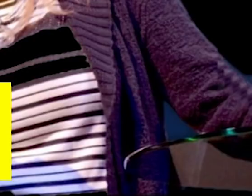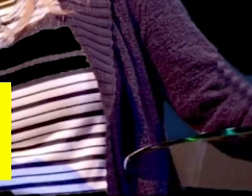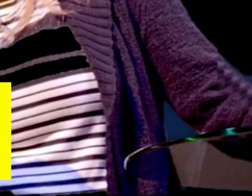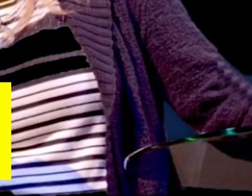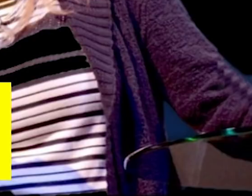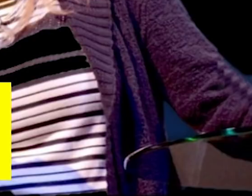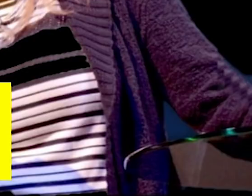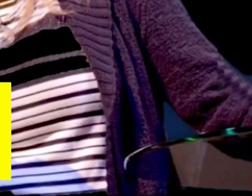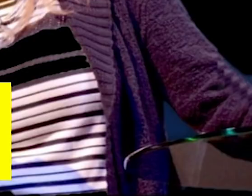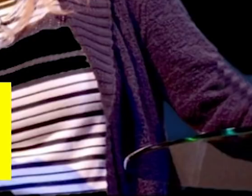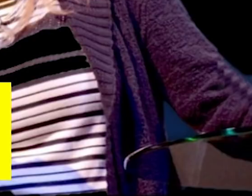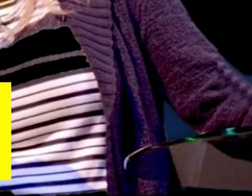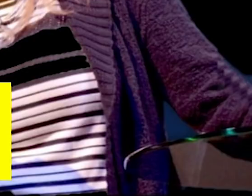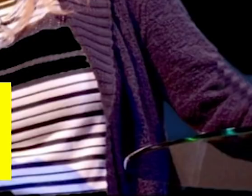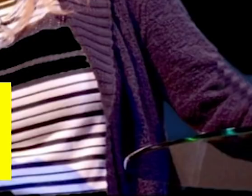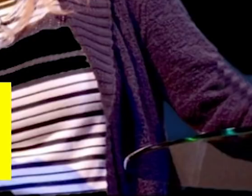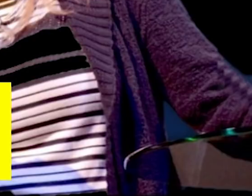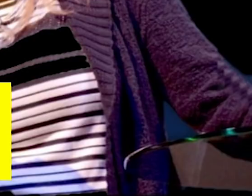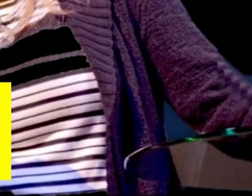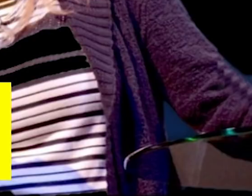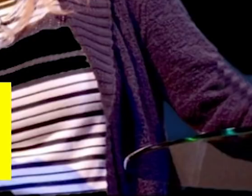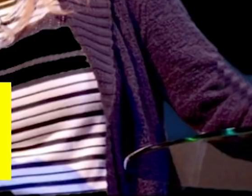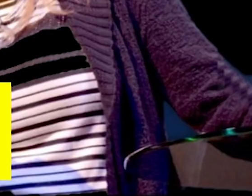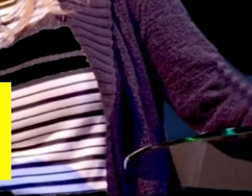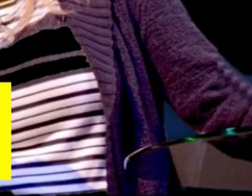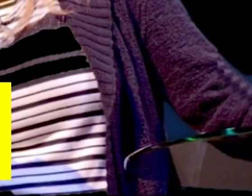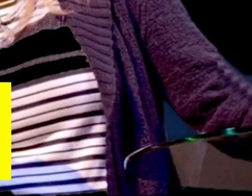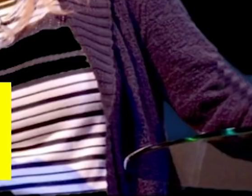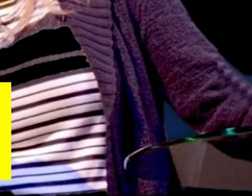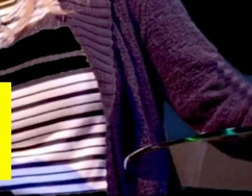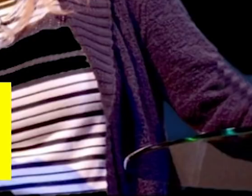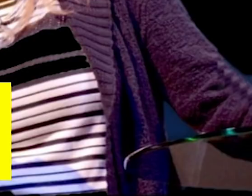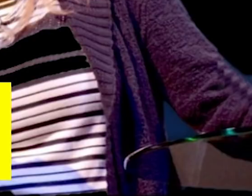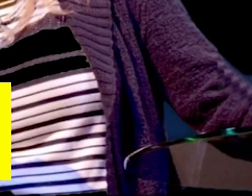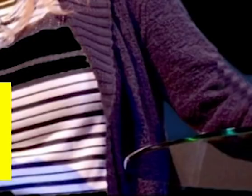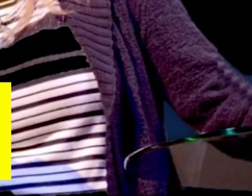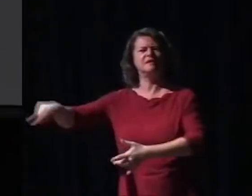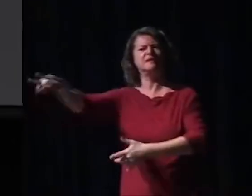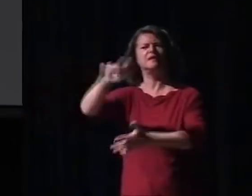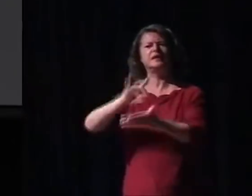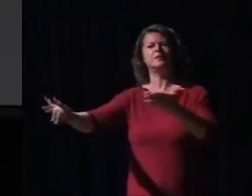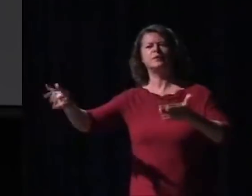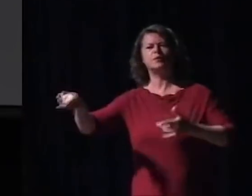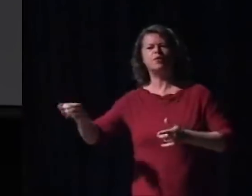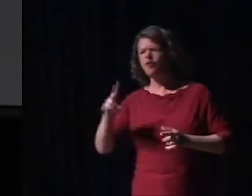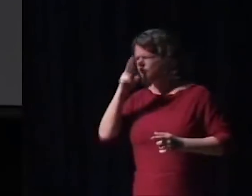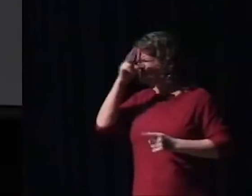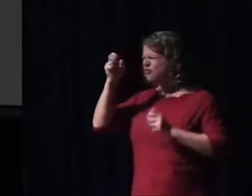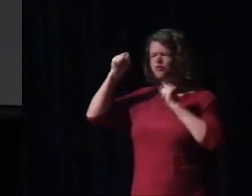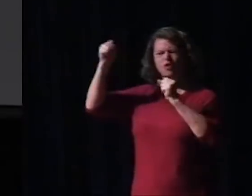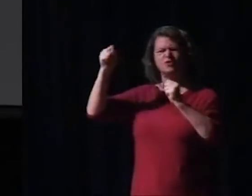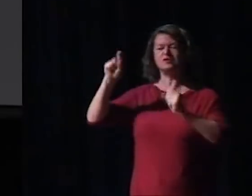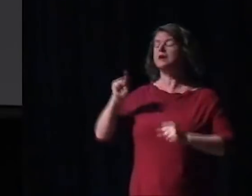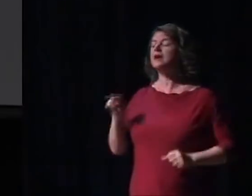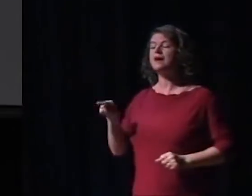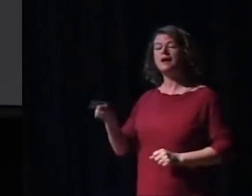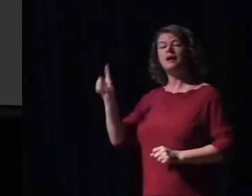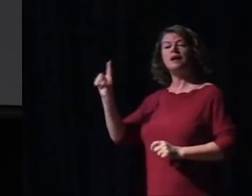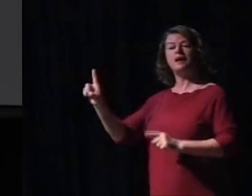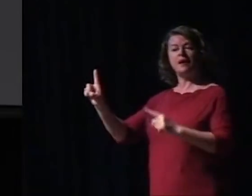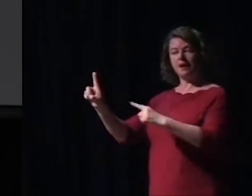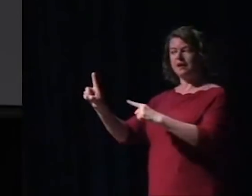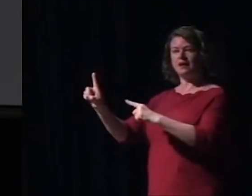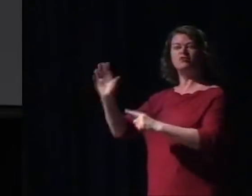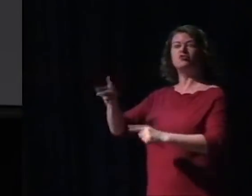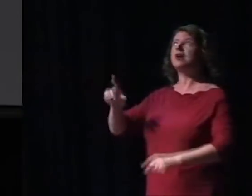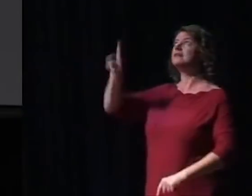que foi chamado por Deus, vocacionado por Deus, antes dele nascer. Não